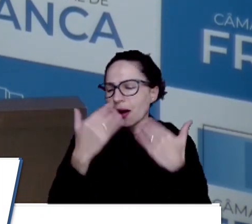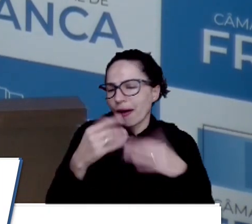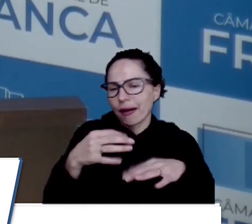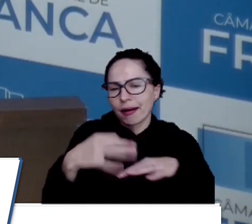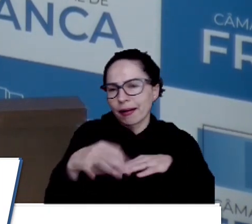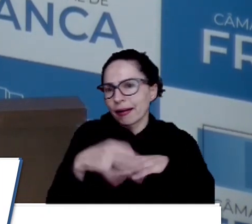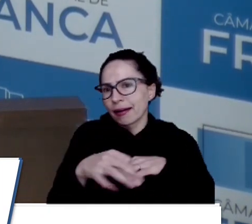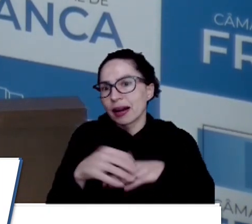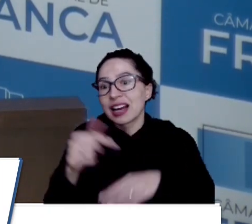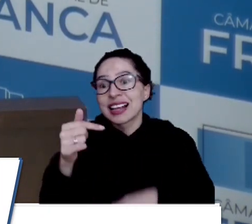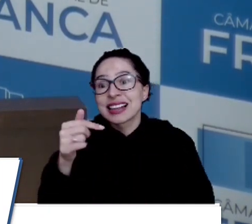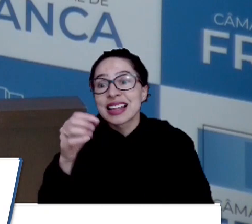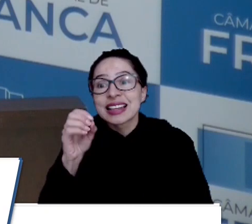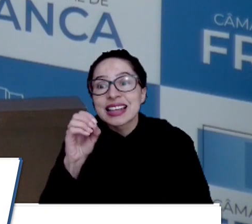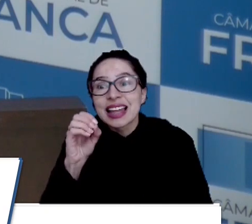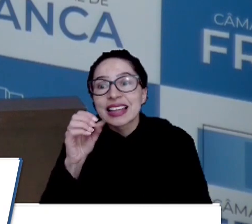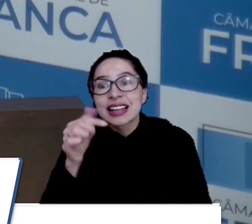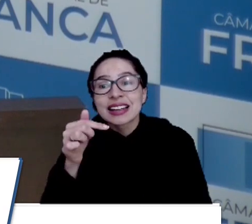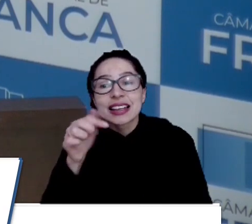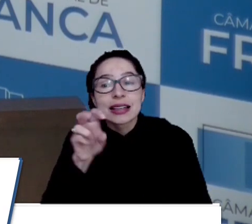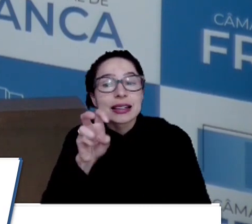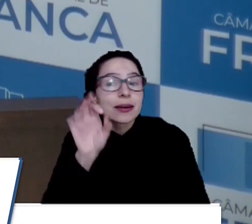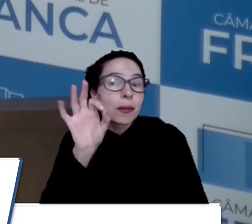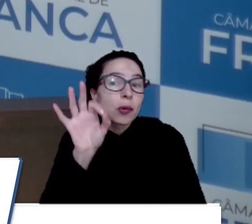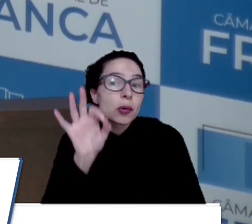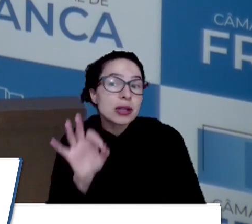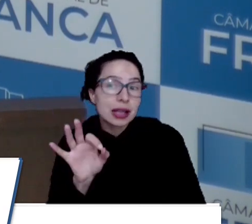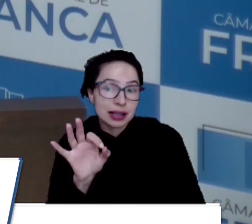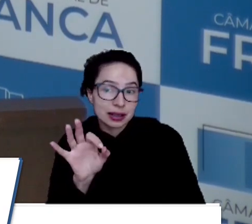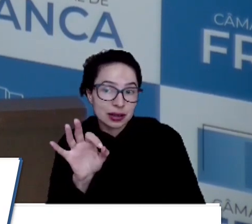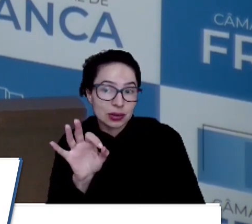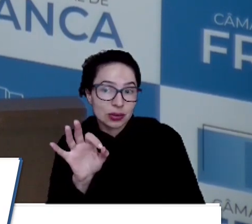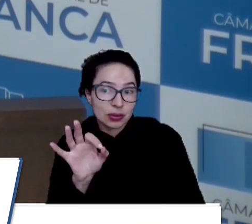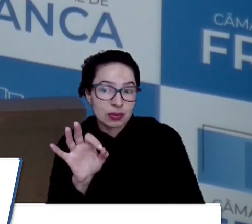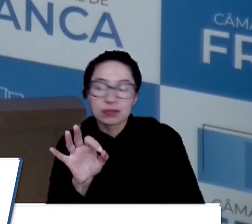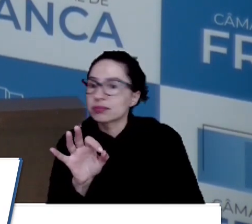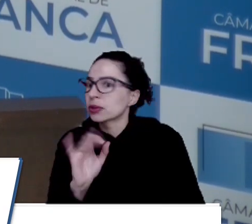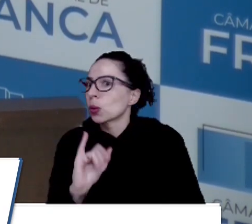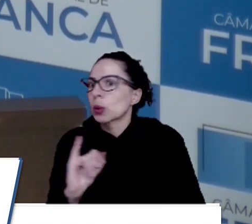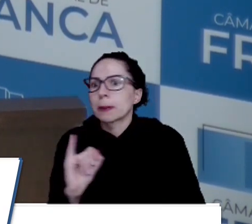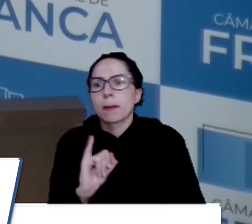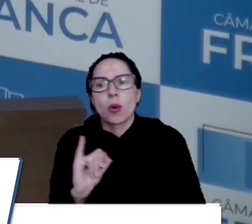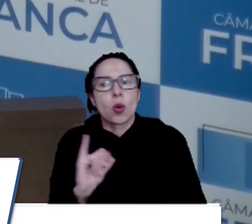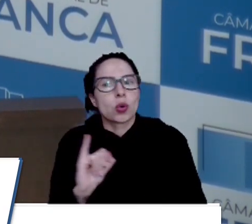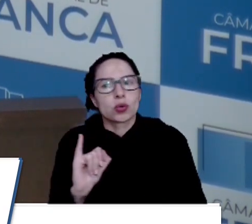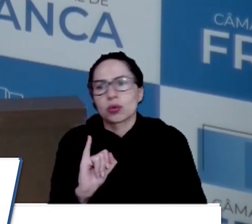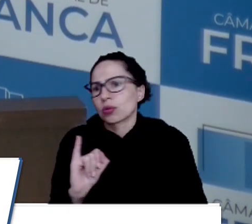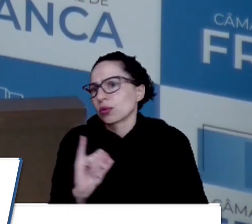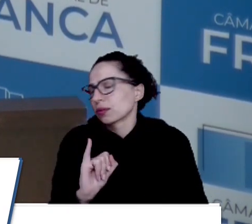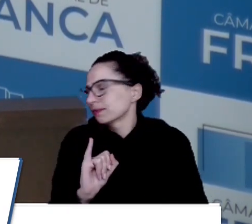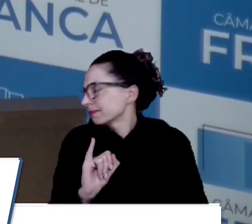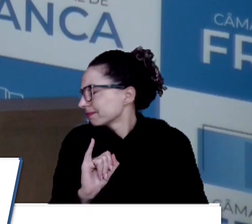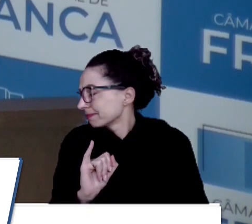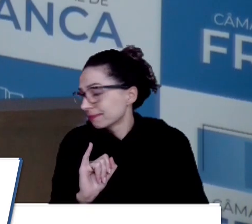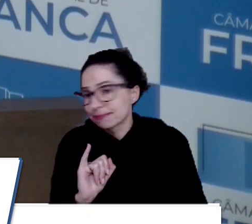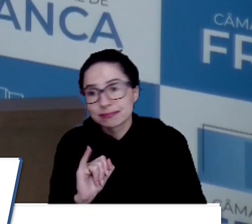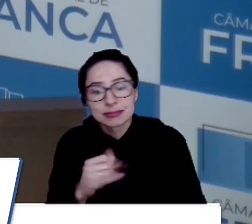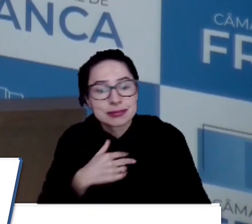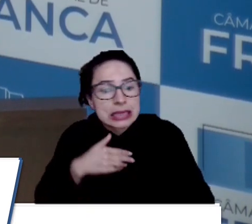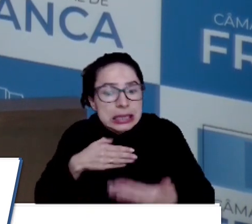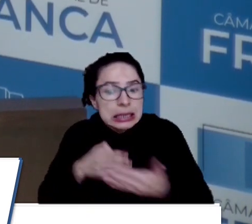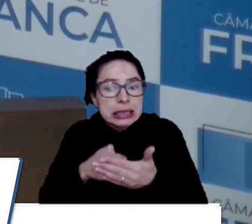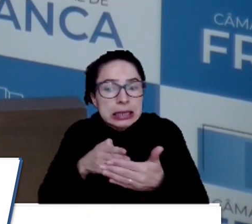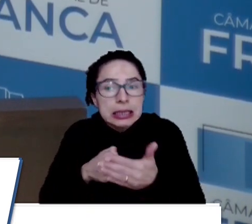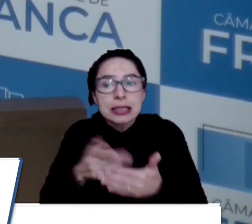70% a 75%. Então, o imposto, ele nos impede de crescer.